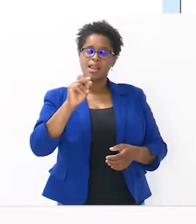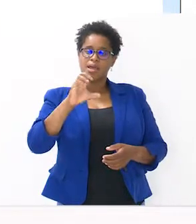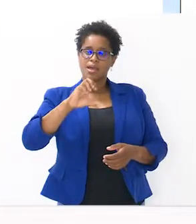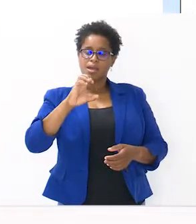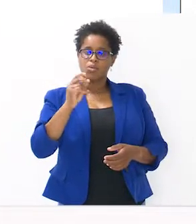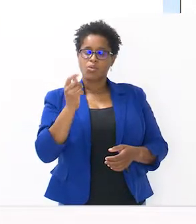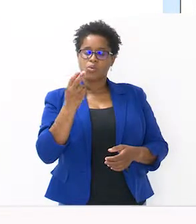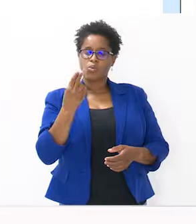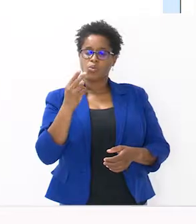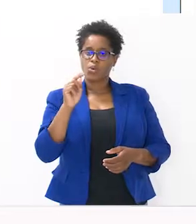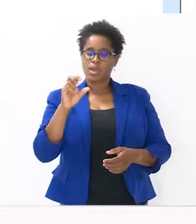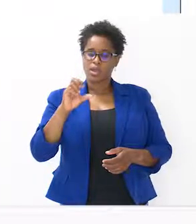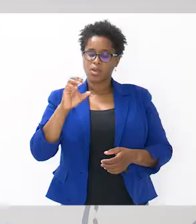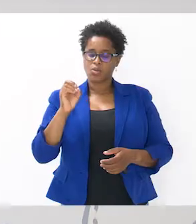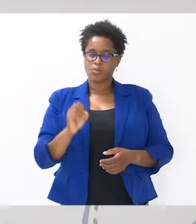Malacueco.